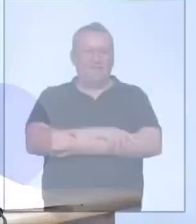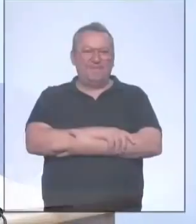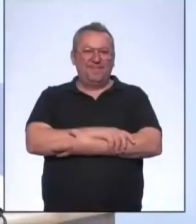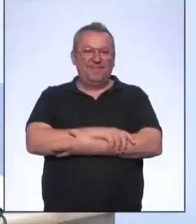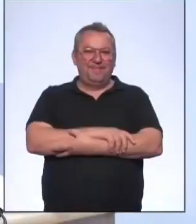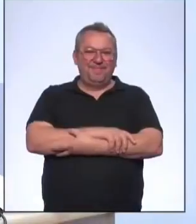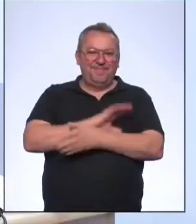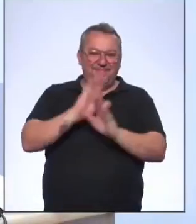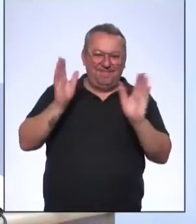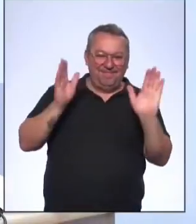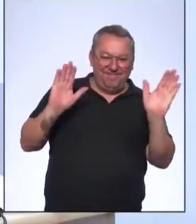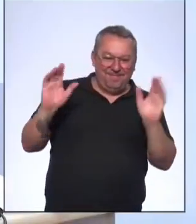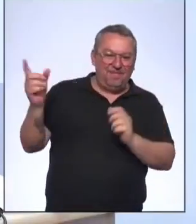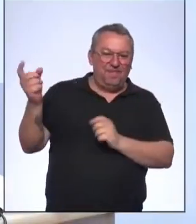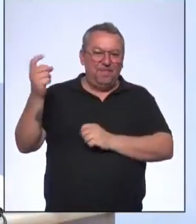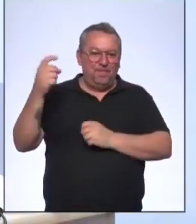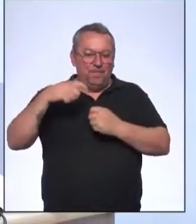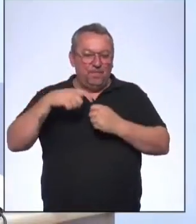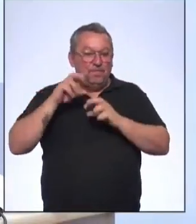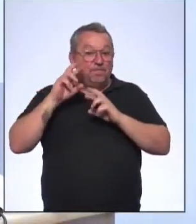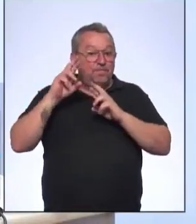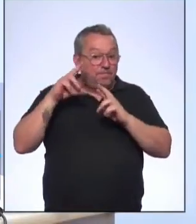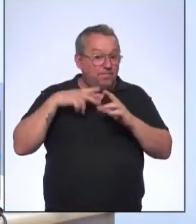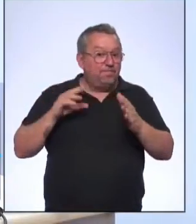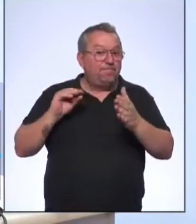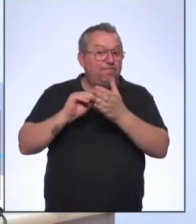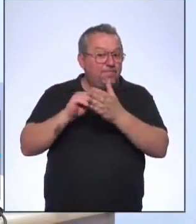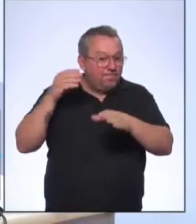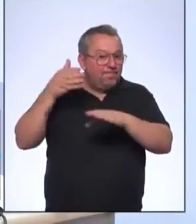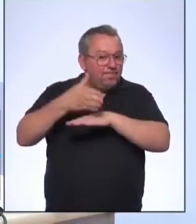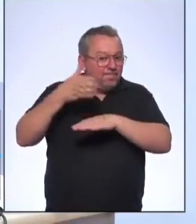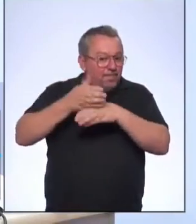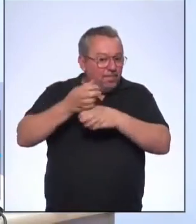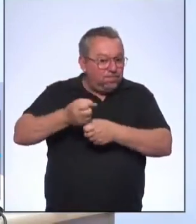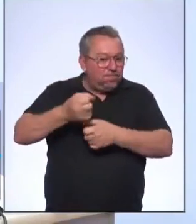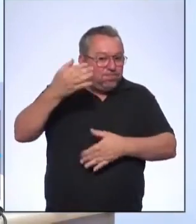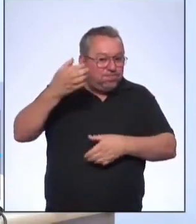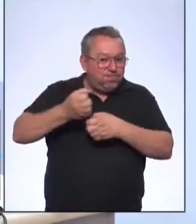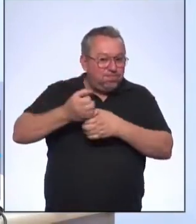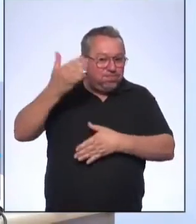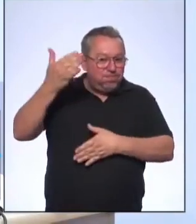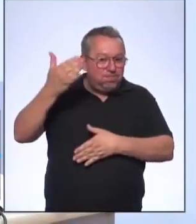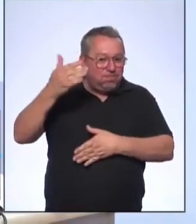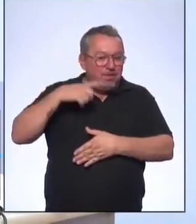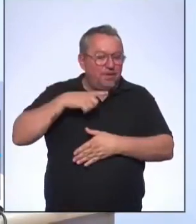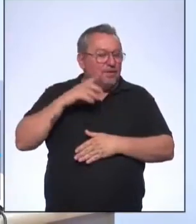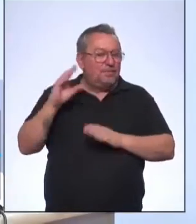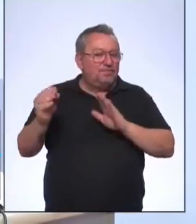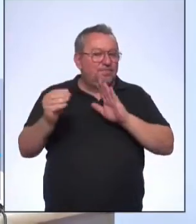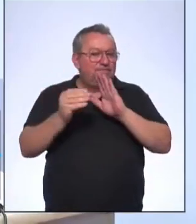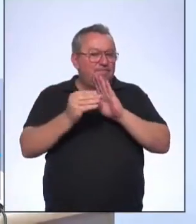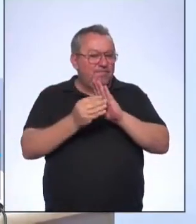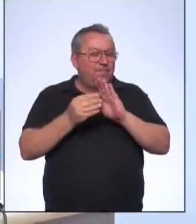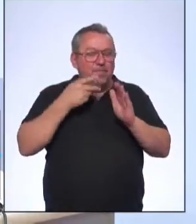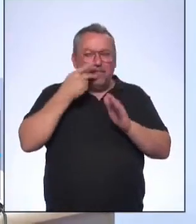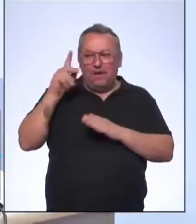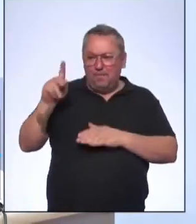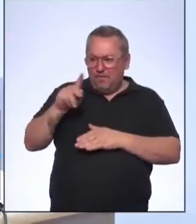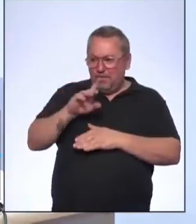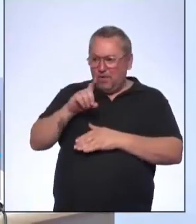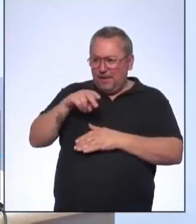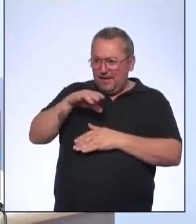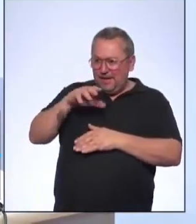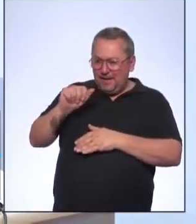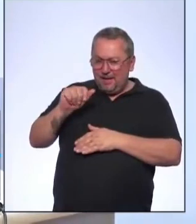Bom, gente, voltamos. Espero que vocês tenham colocado bastante respostas aí. Eu voltei aqui para falar, professora Daniele, que a